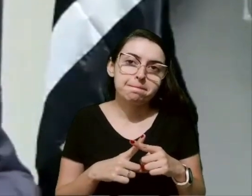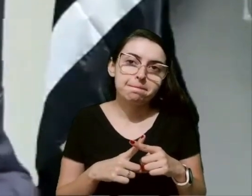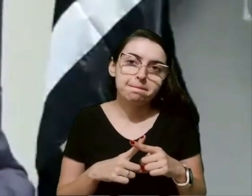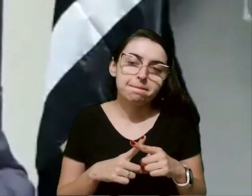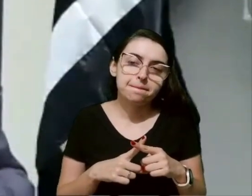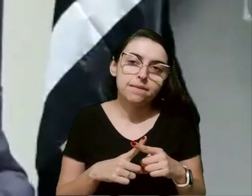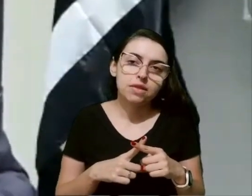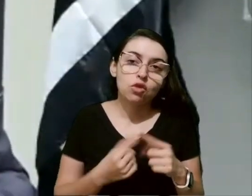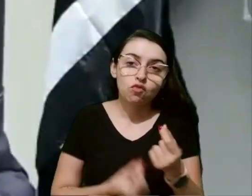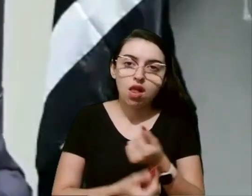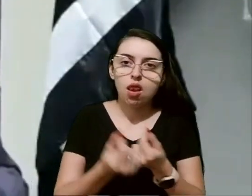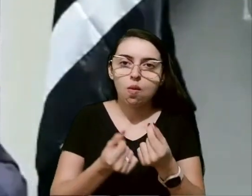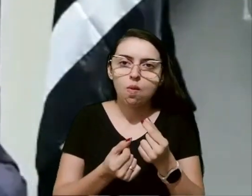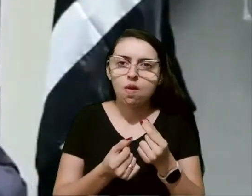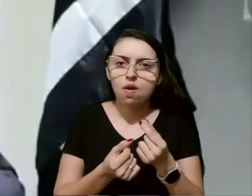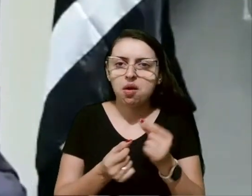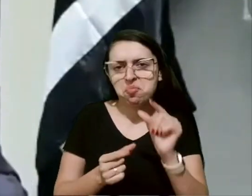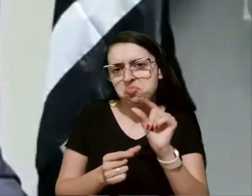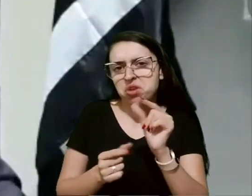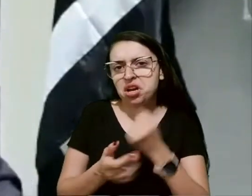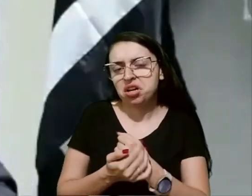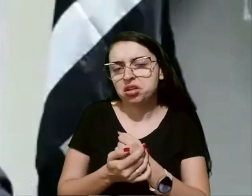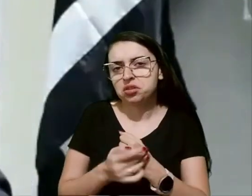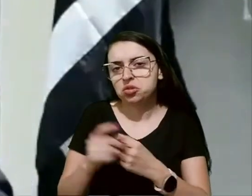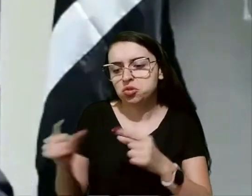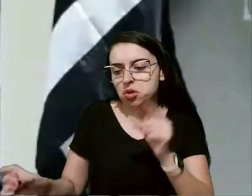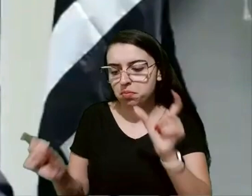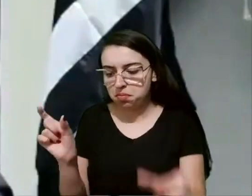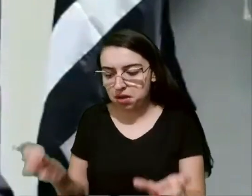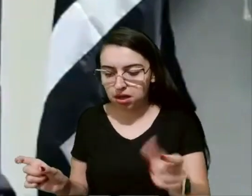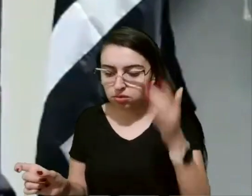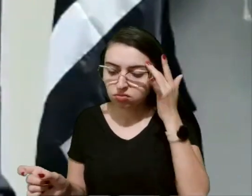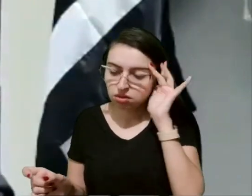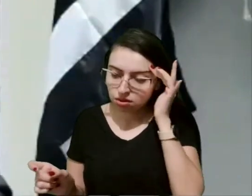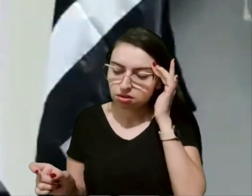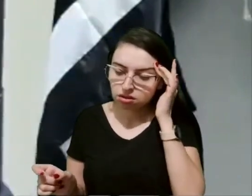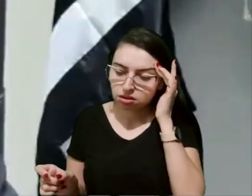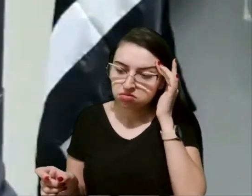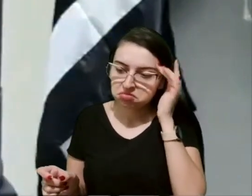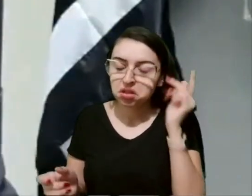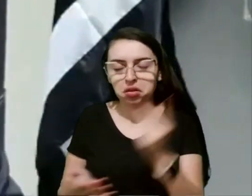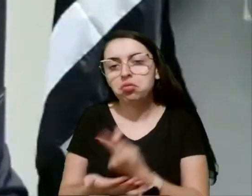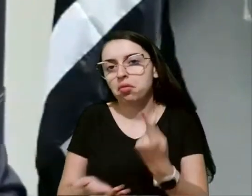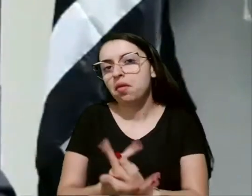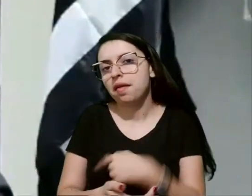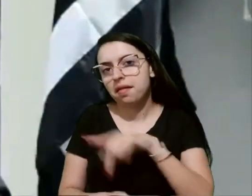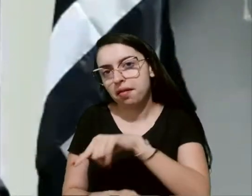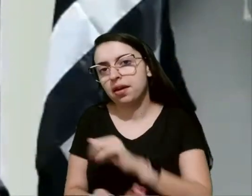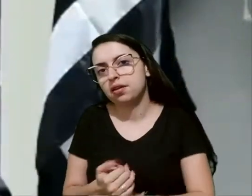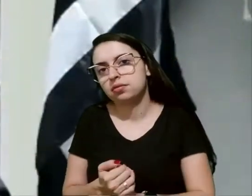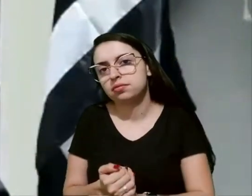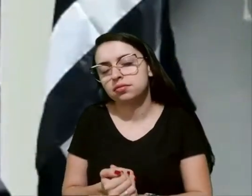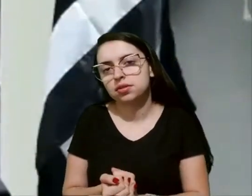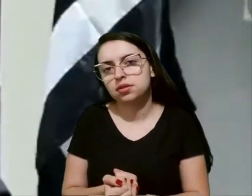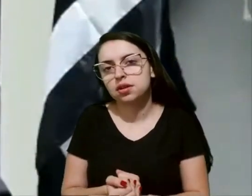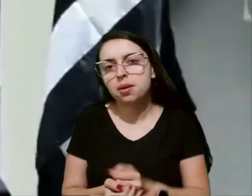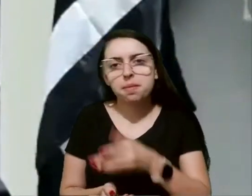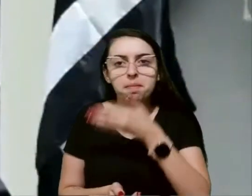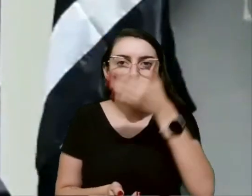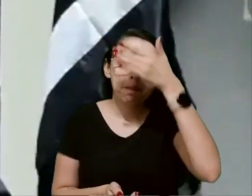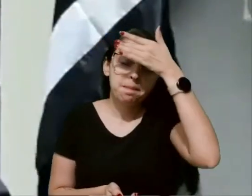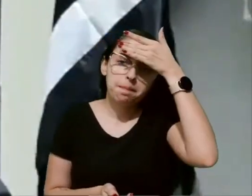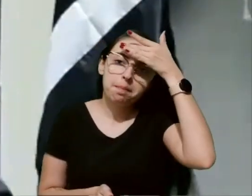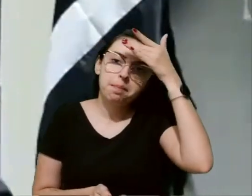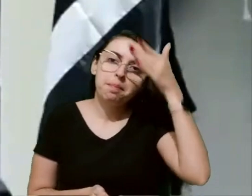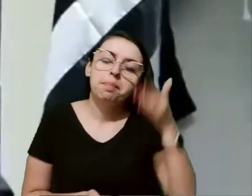Porque o valor não é significativo, porque as partes identificam rapidamente quem não tem razão, então é mais fácil de compor quando você tem uma sinalização